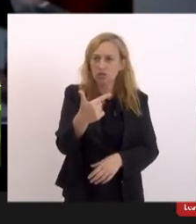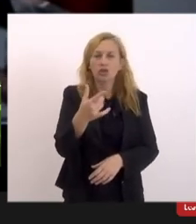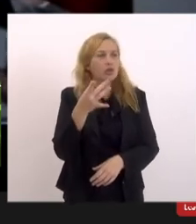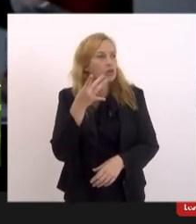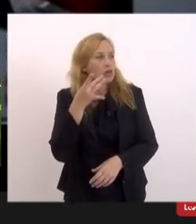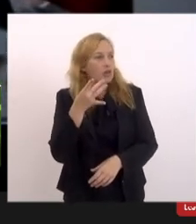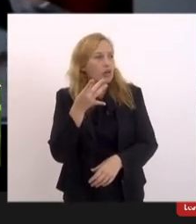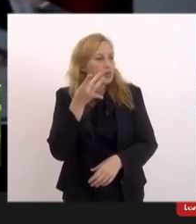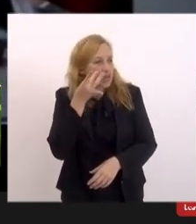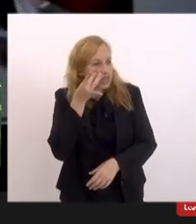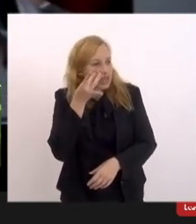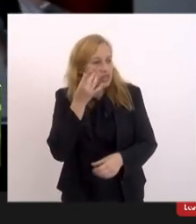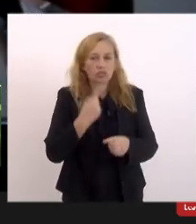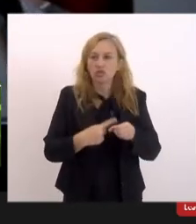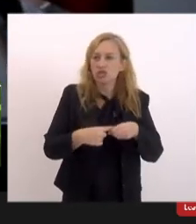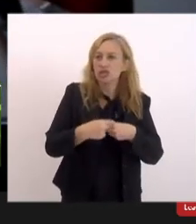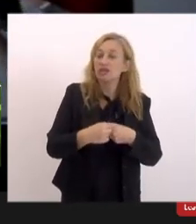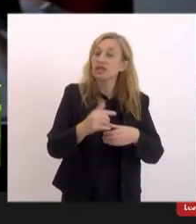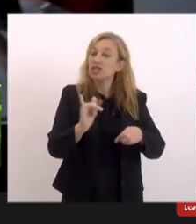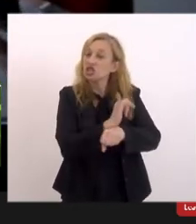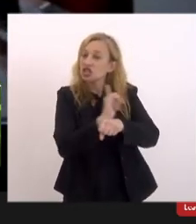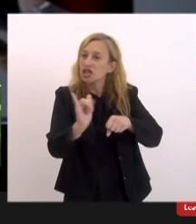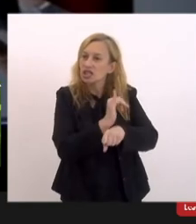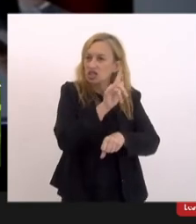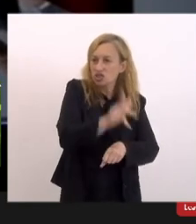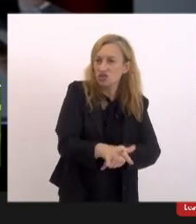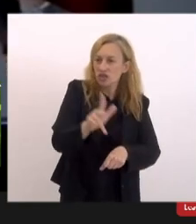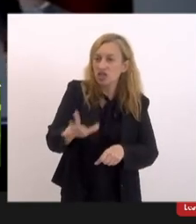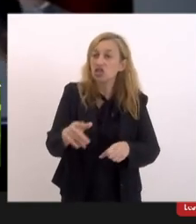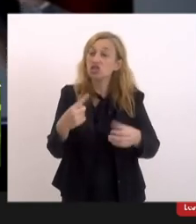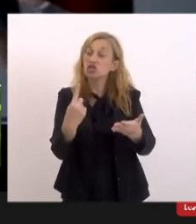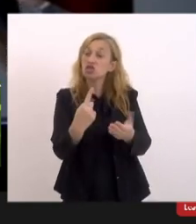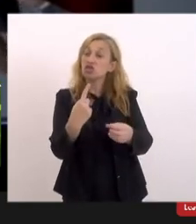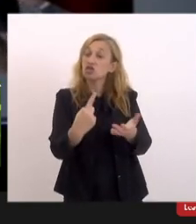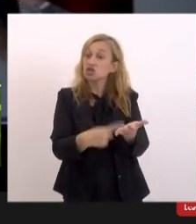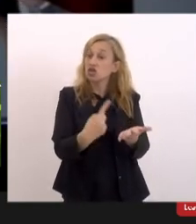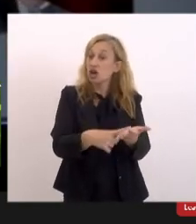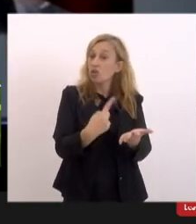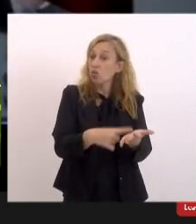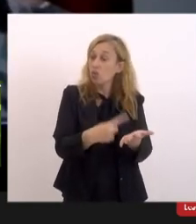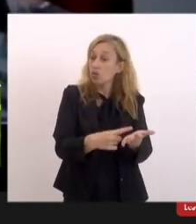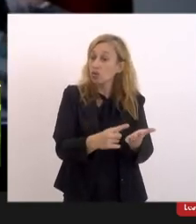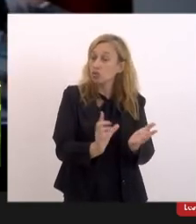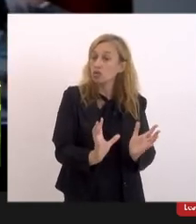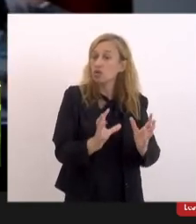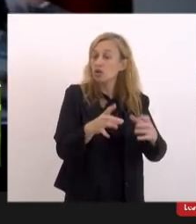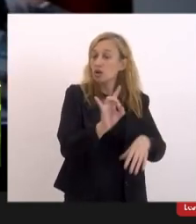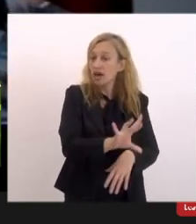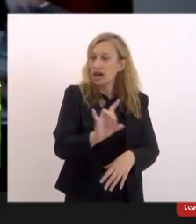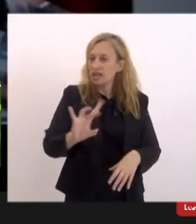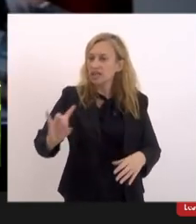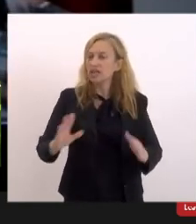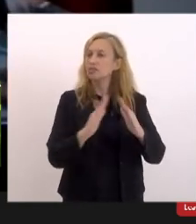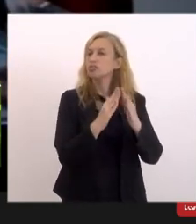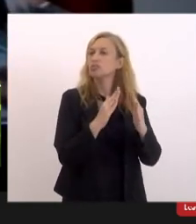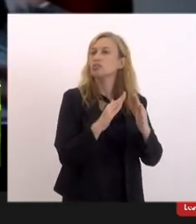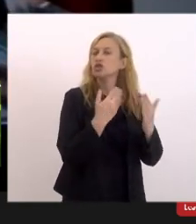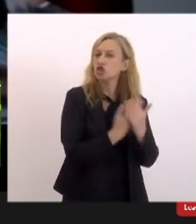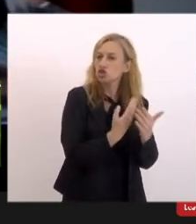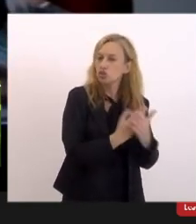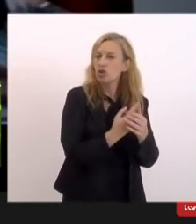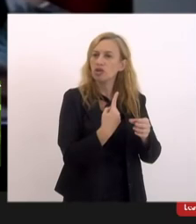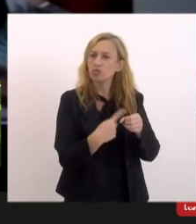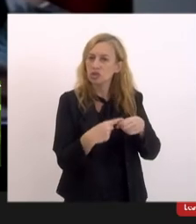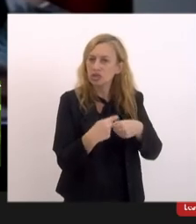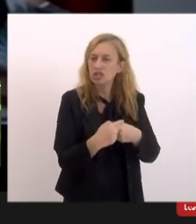gente vai ter estratégias diferenciadas de acordo com a situação sanitária indicada por cada município. E a